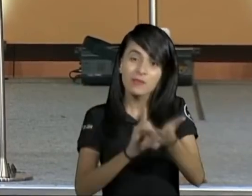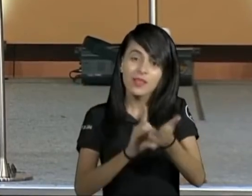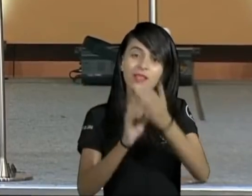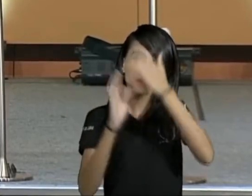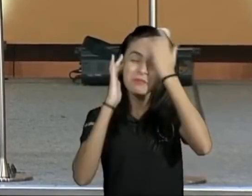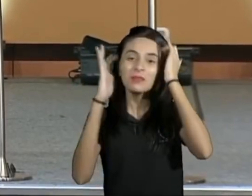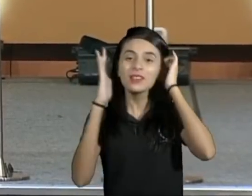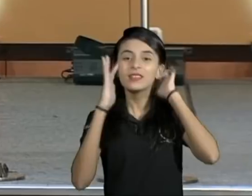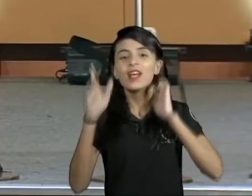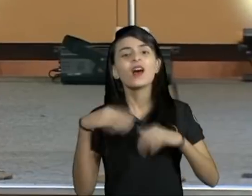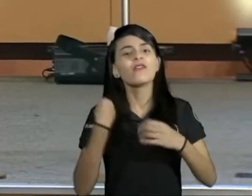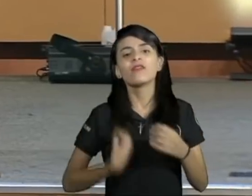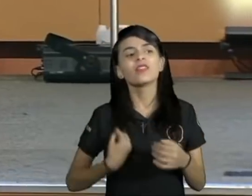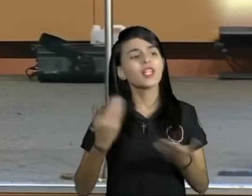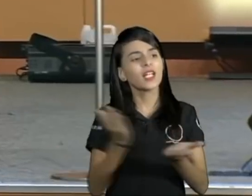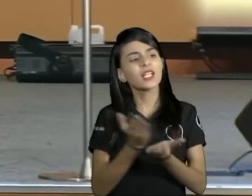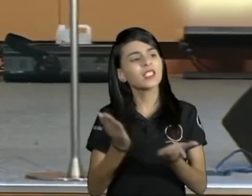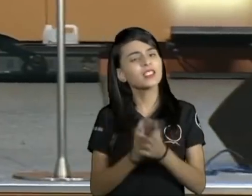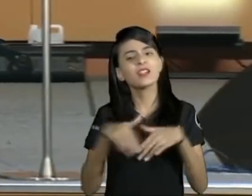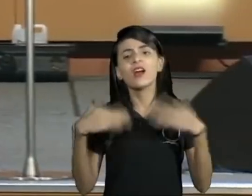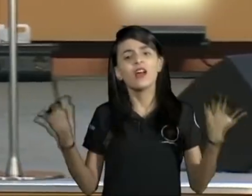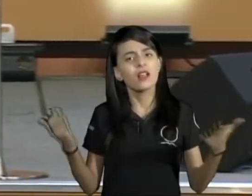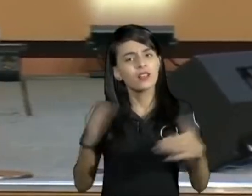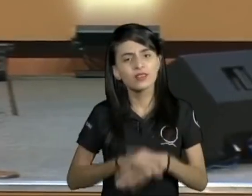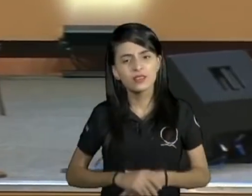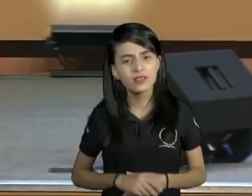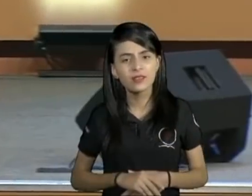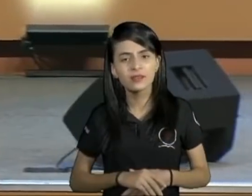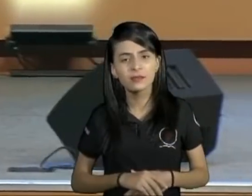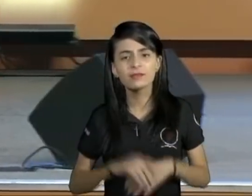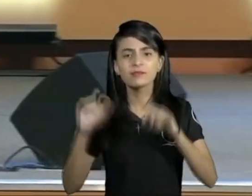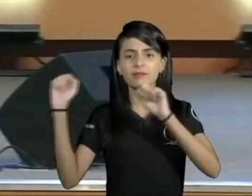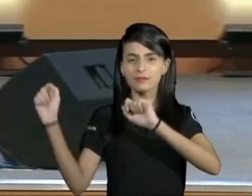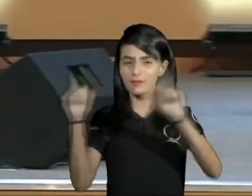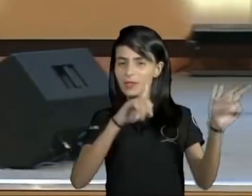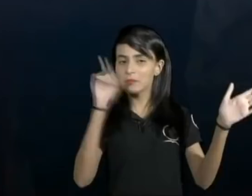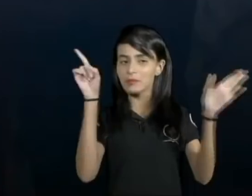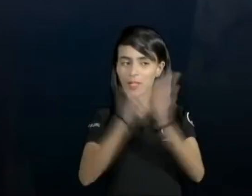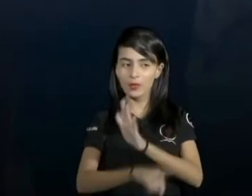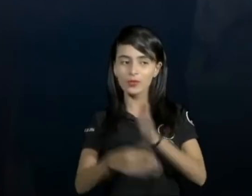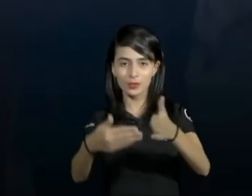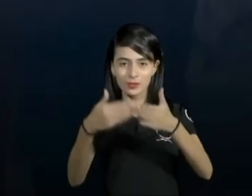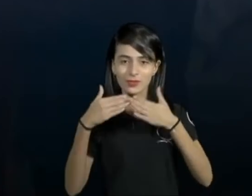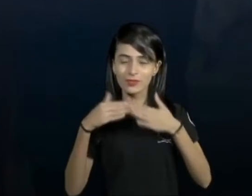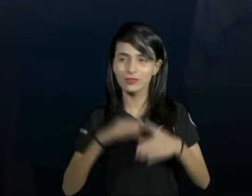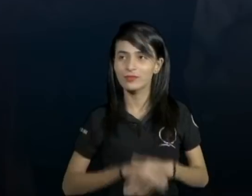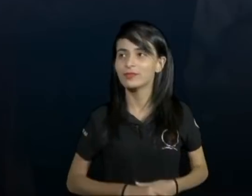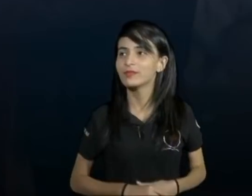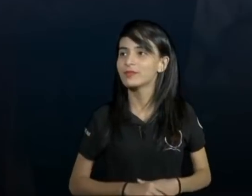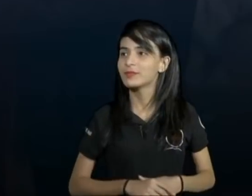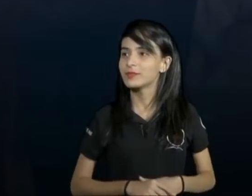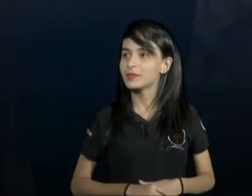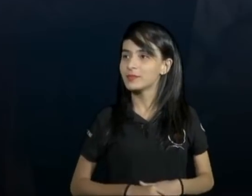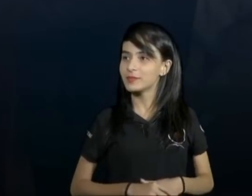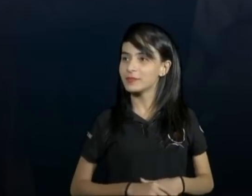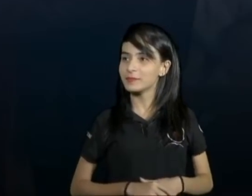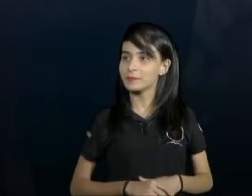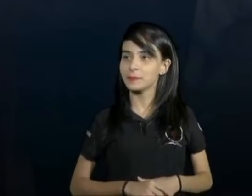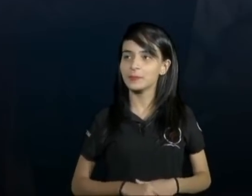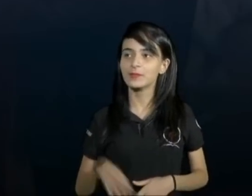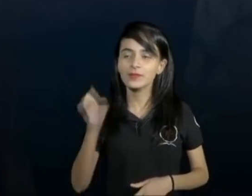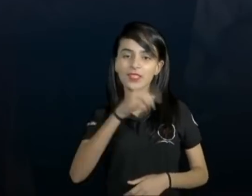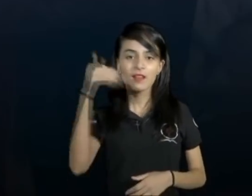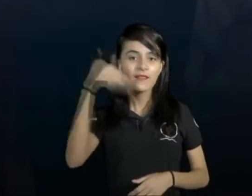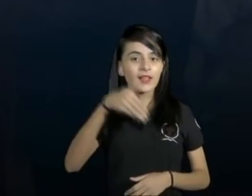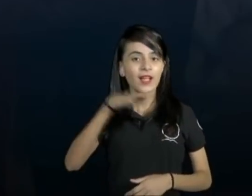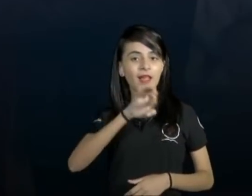pensar que vida cristã é essa que você tem Coloque mais uma outra pergunta aí por favor se você